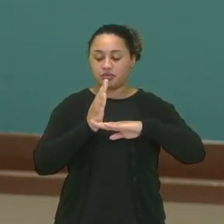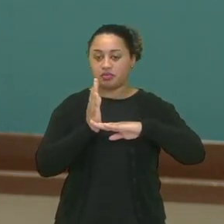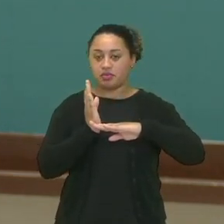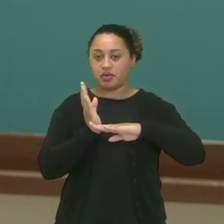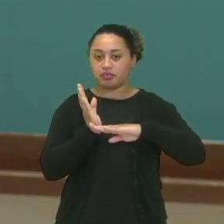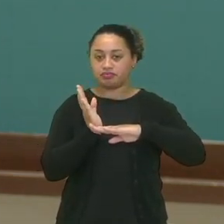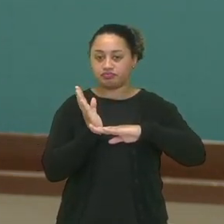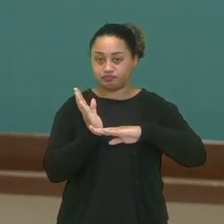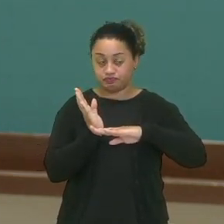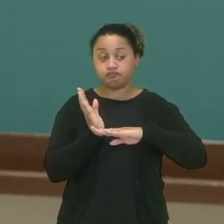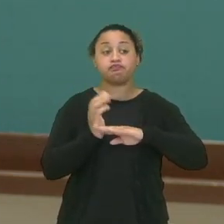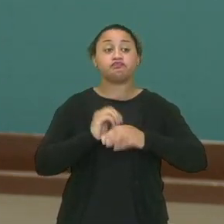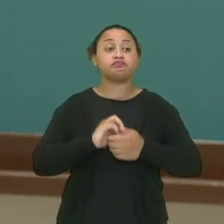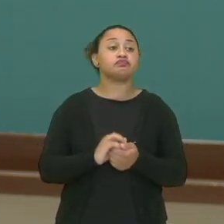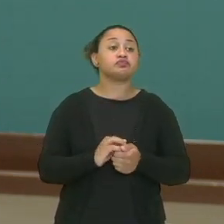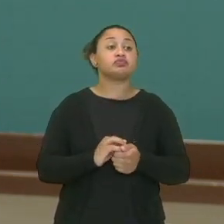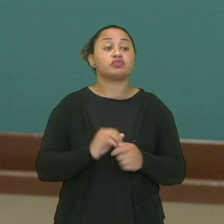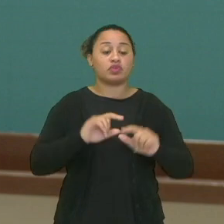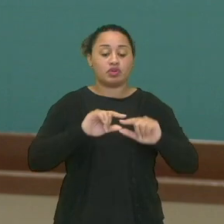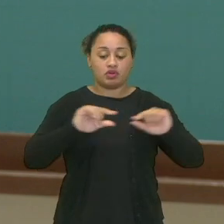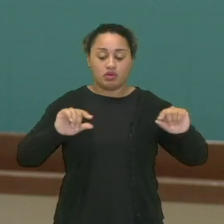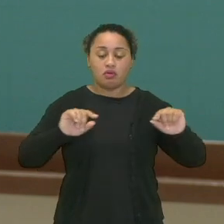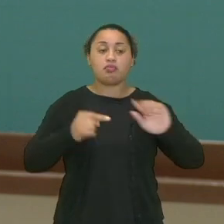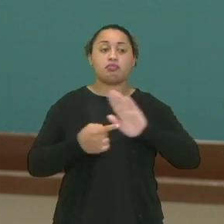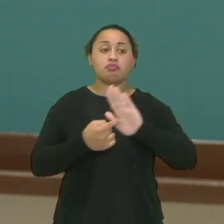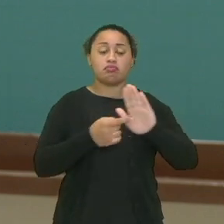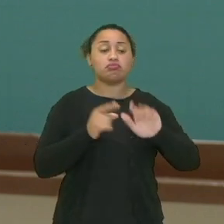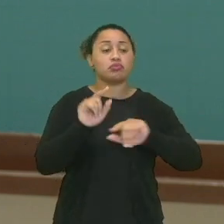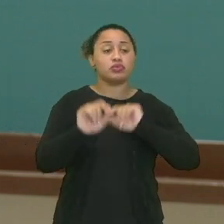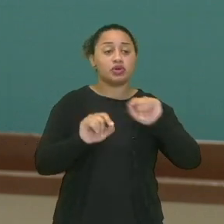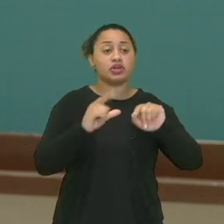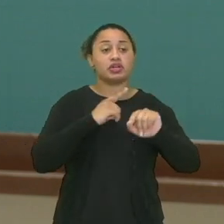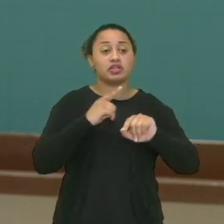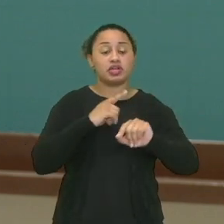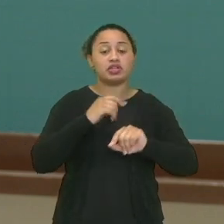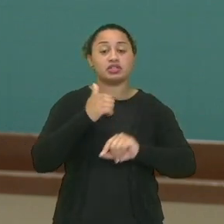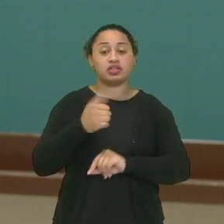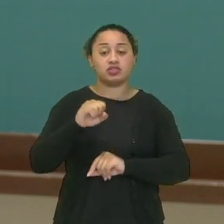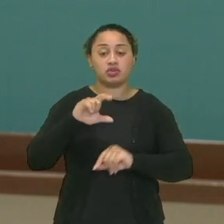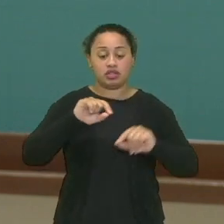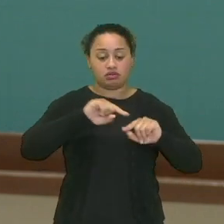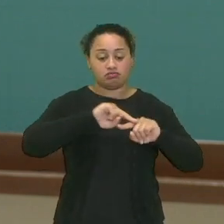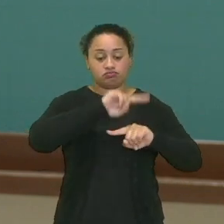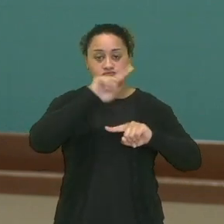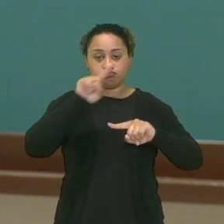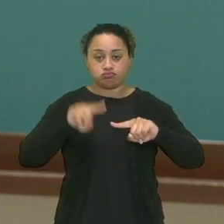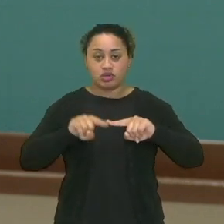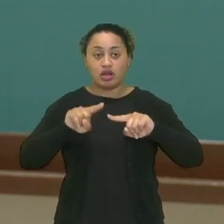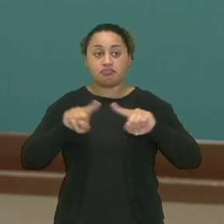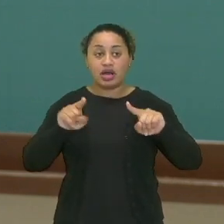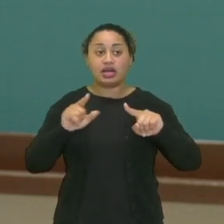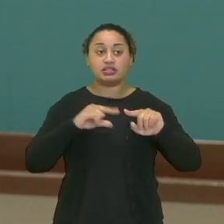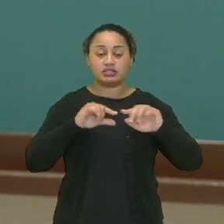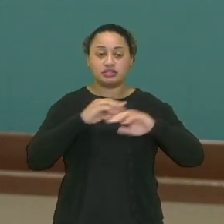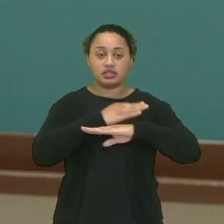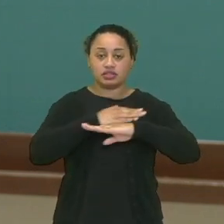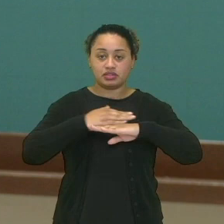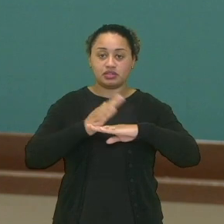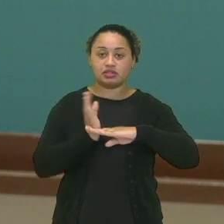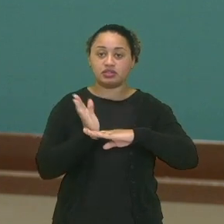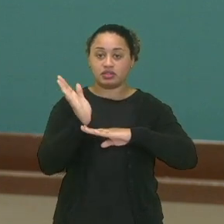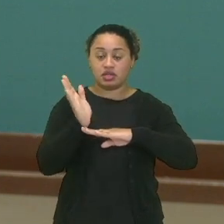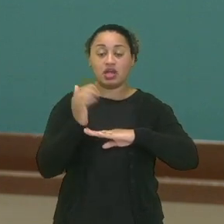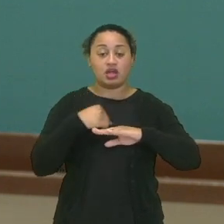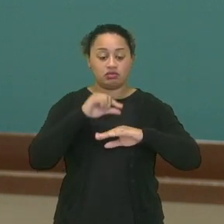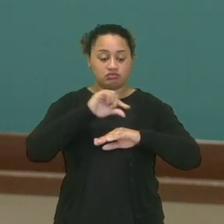um ângulozinho grande. Então, o transferidor representado acima tem 180 graus. E observe que ele tem duas linhas numeradas para